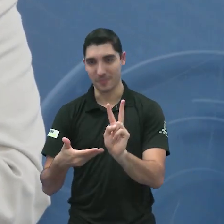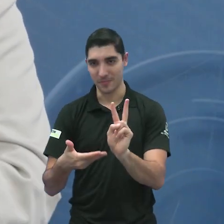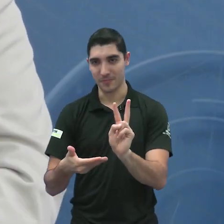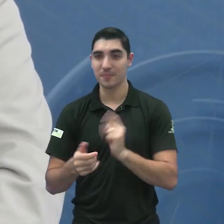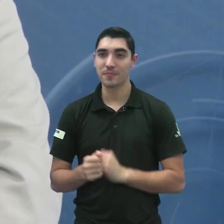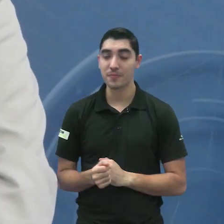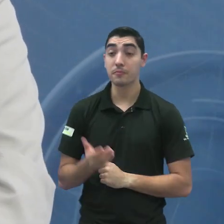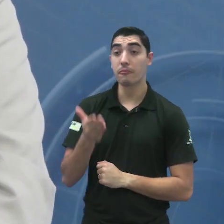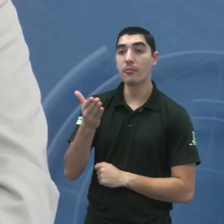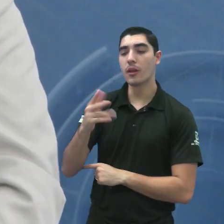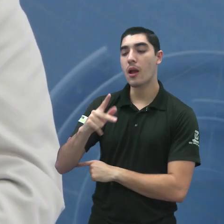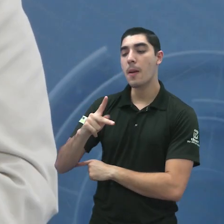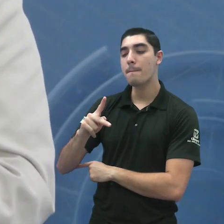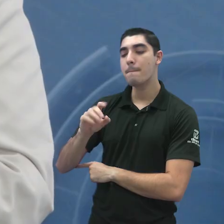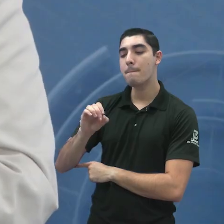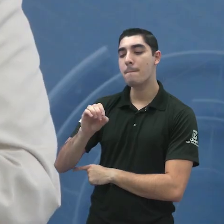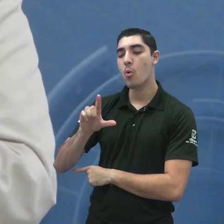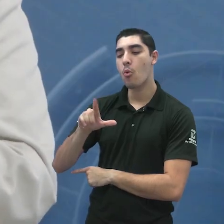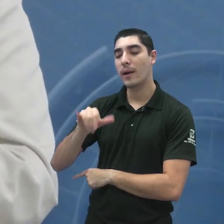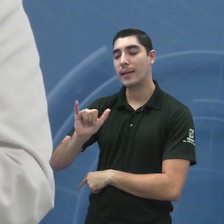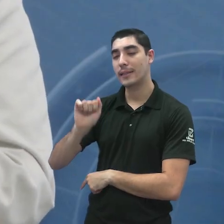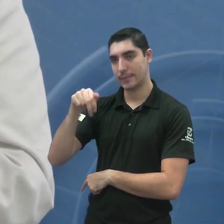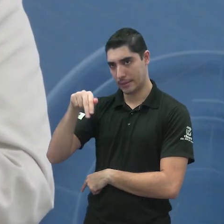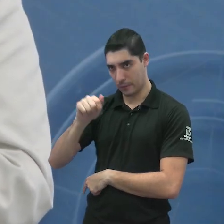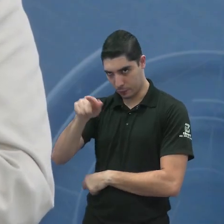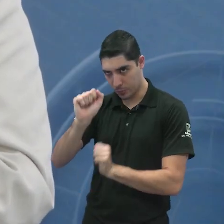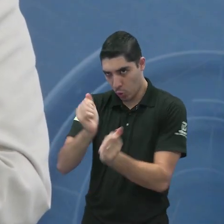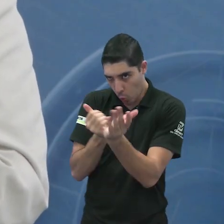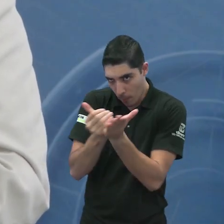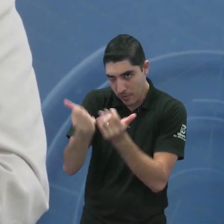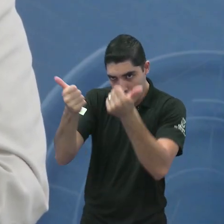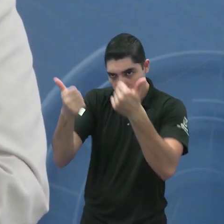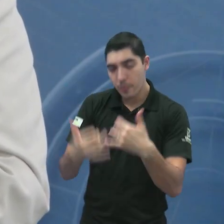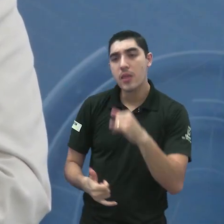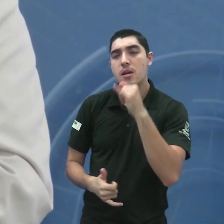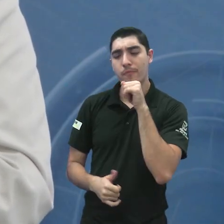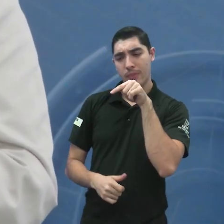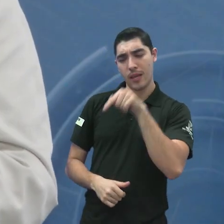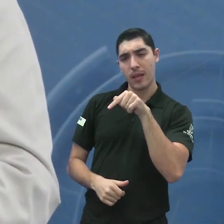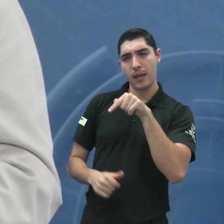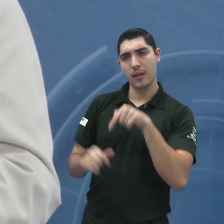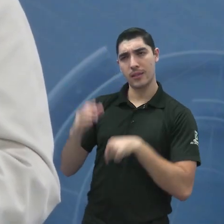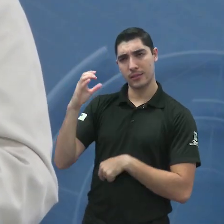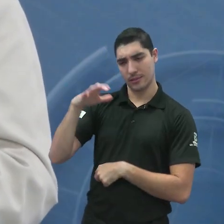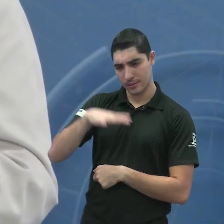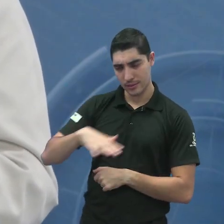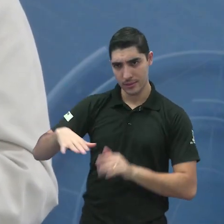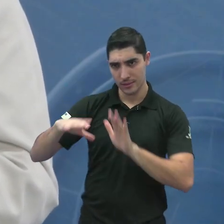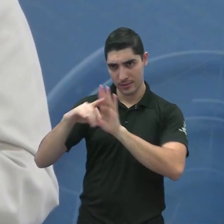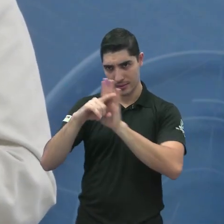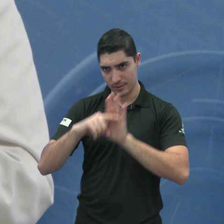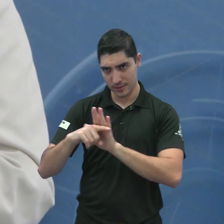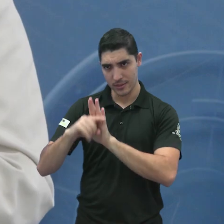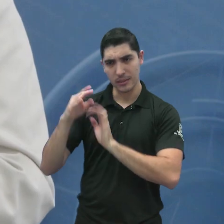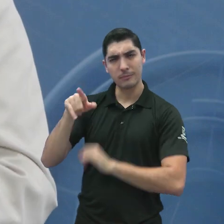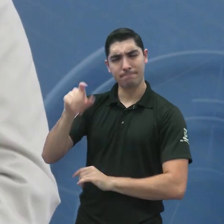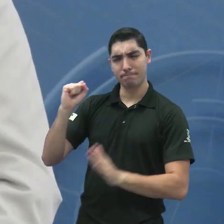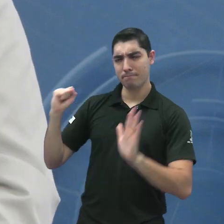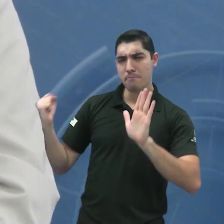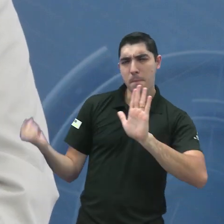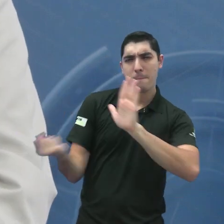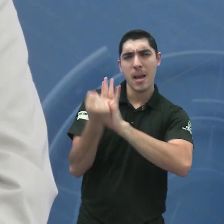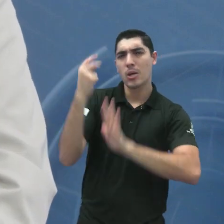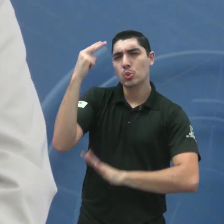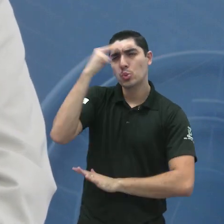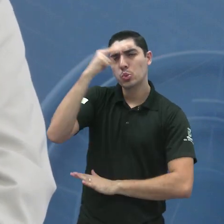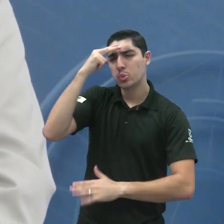por você, Poliana, a questão da história da ciência, né, ainda é marcada pelo apagamento